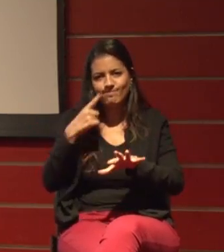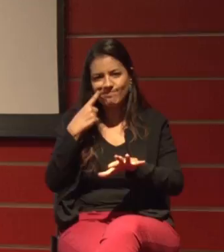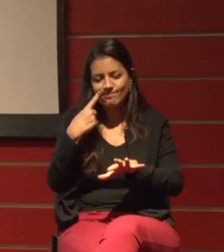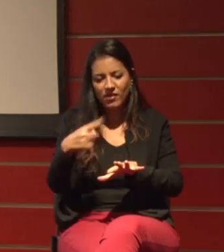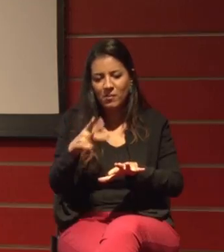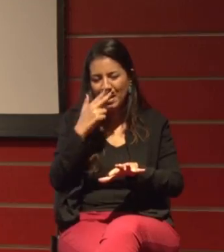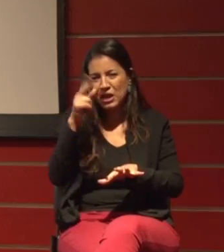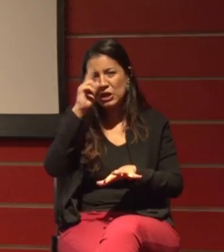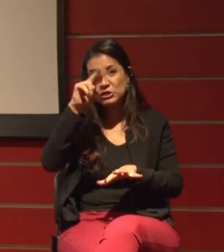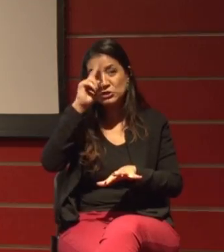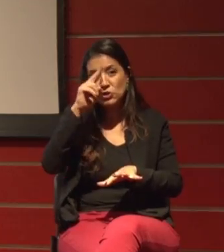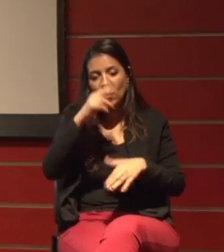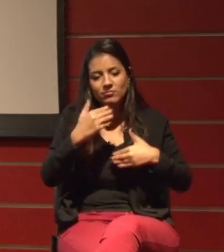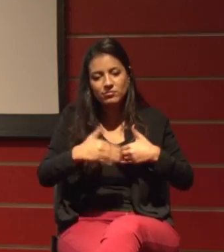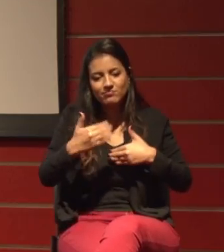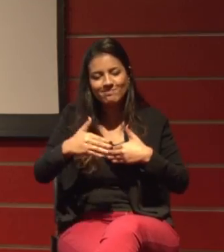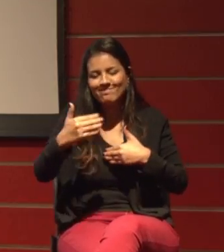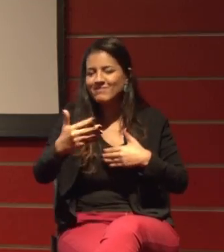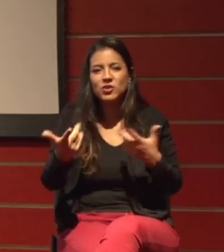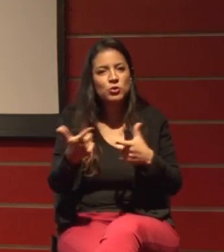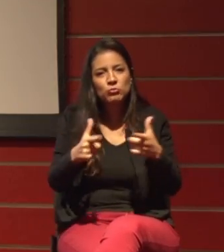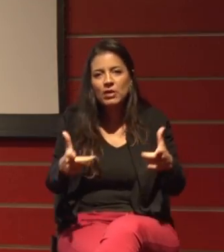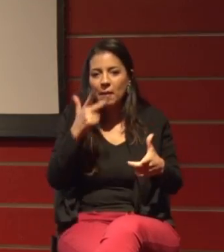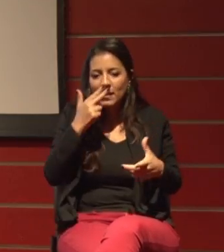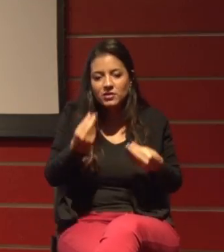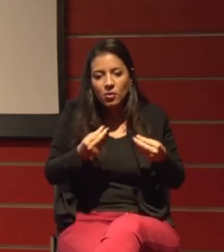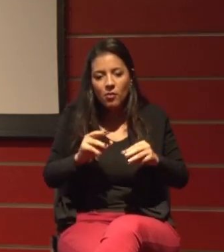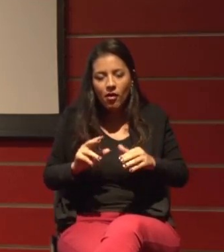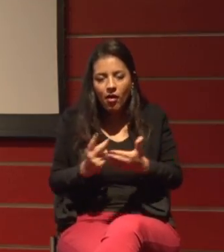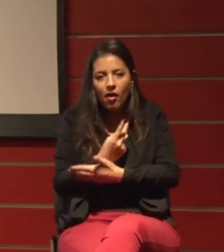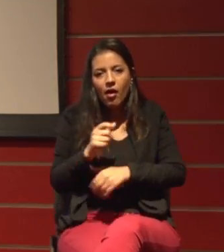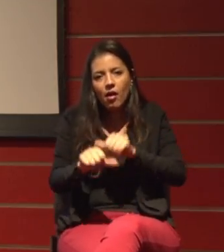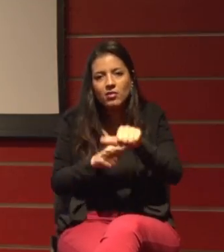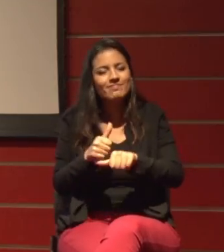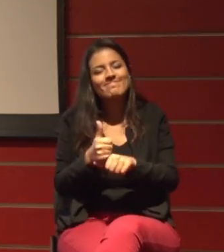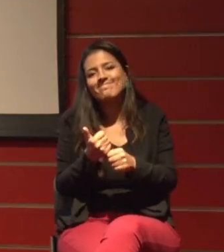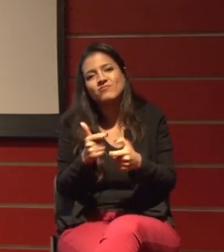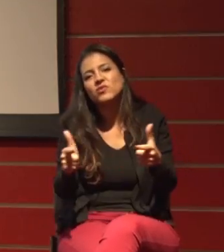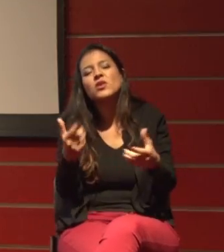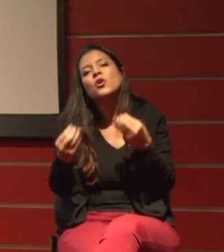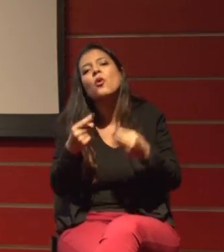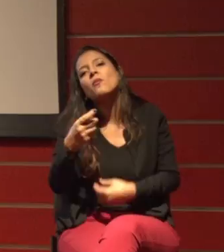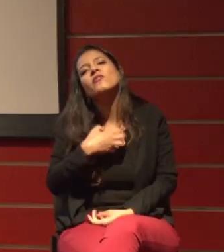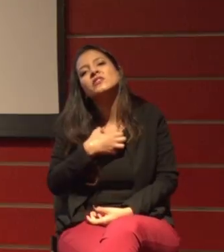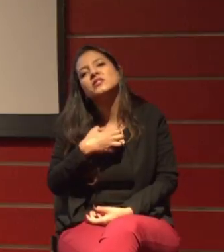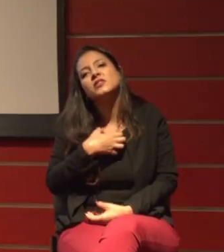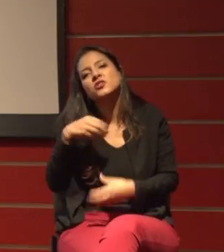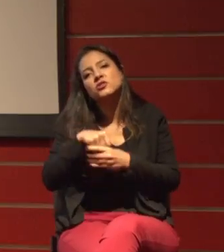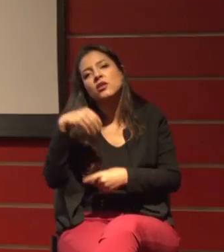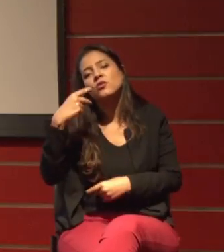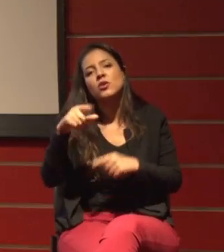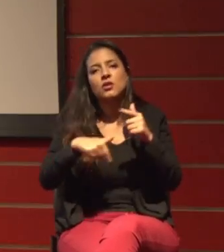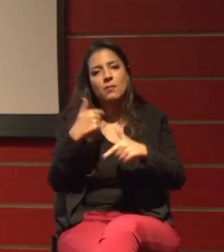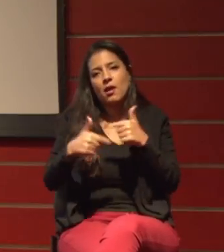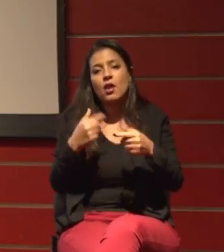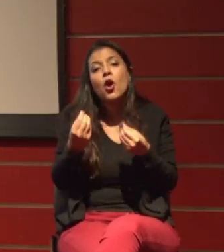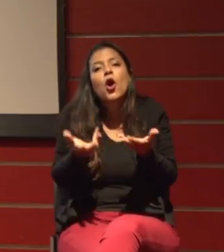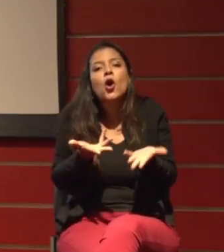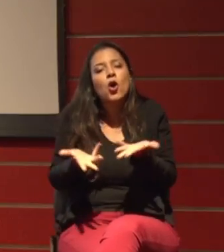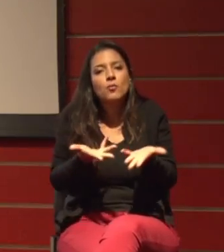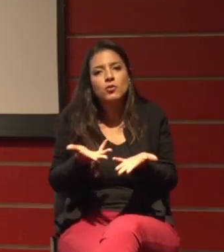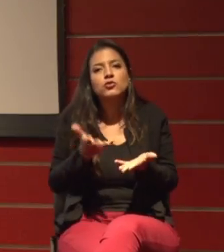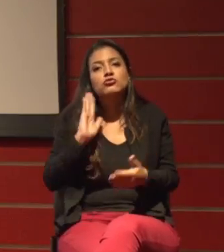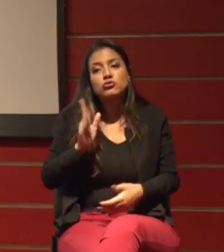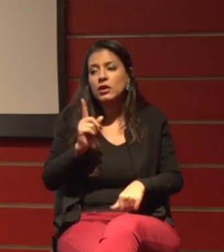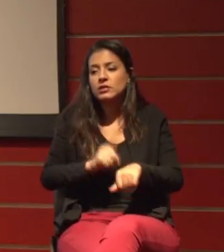ritmo interno num plot não tem ritmo de alteração Como que você sente isso no no trabalho como você trabalha se já é nesse